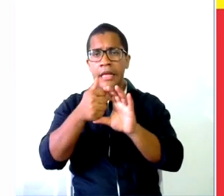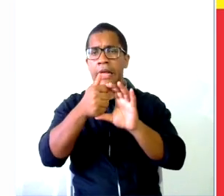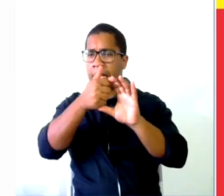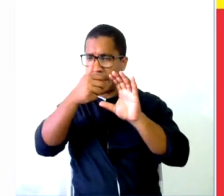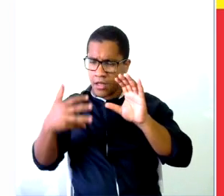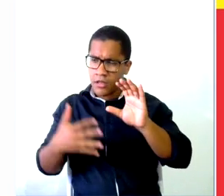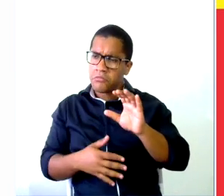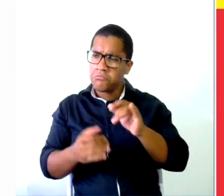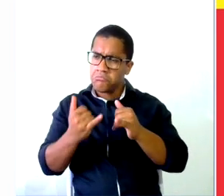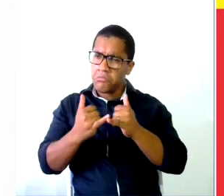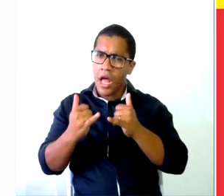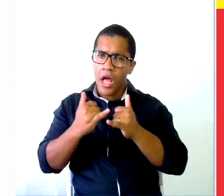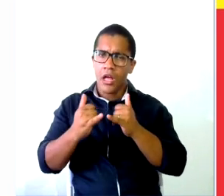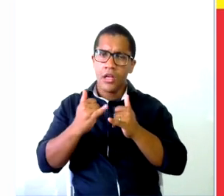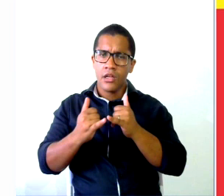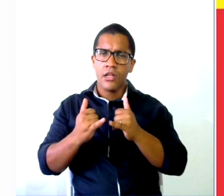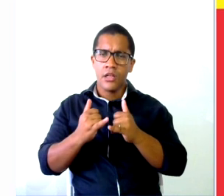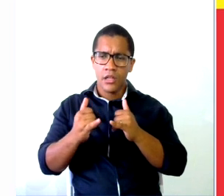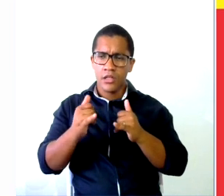características destes.